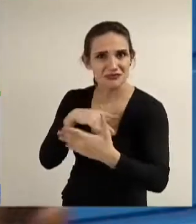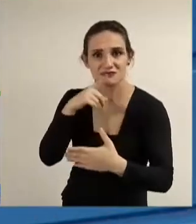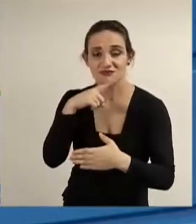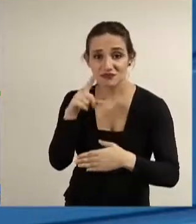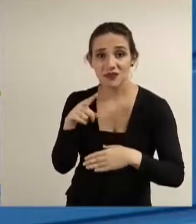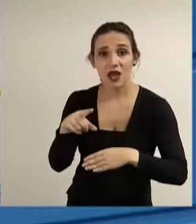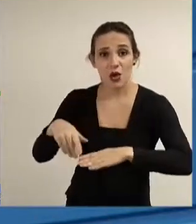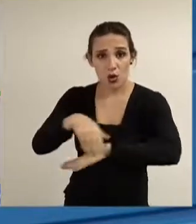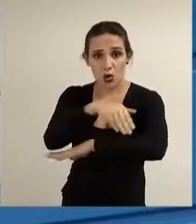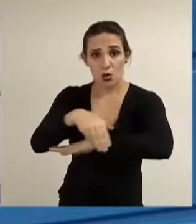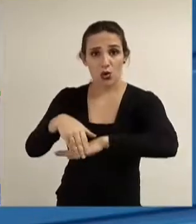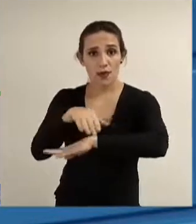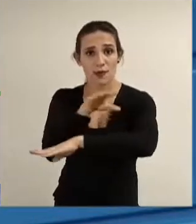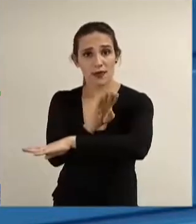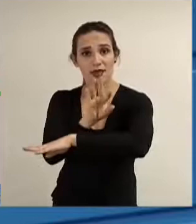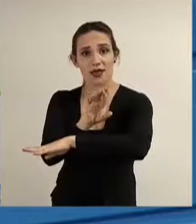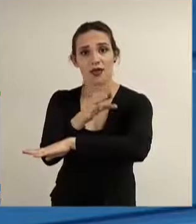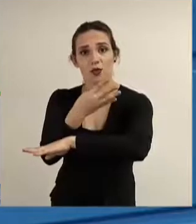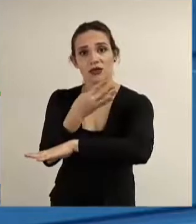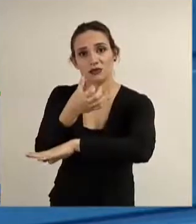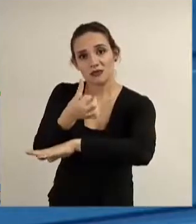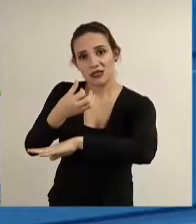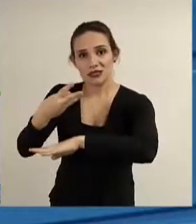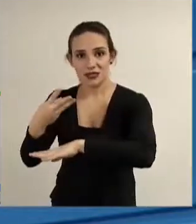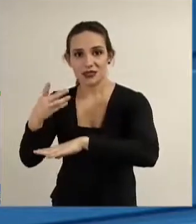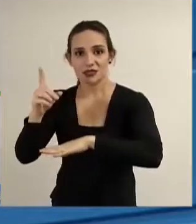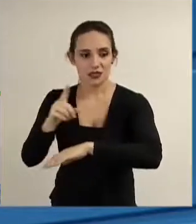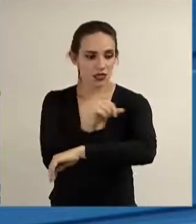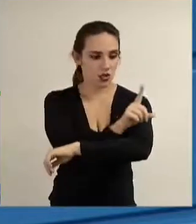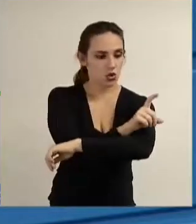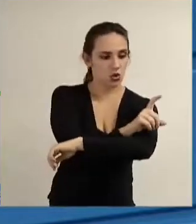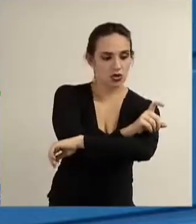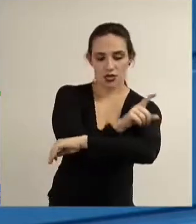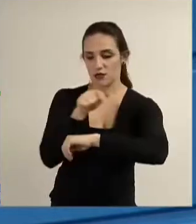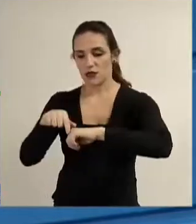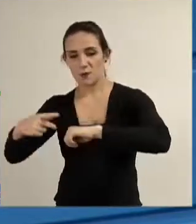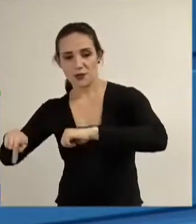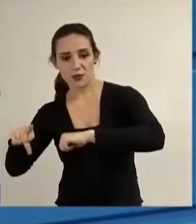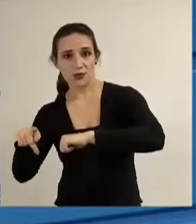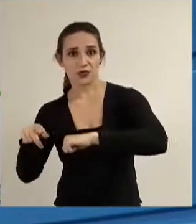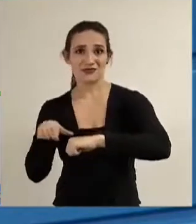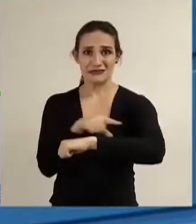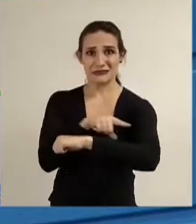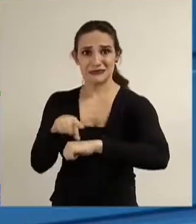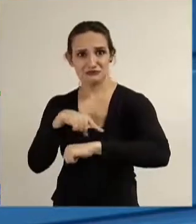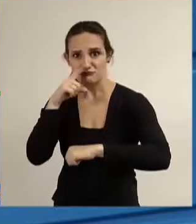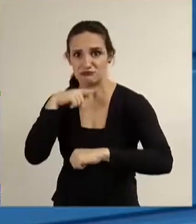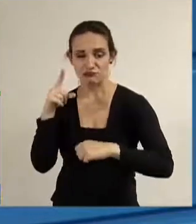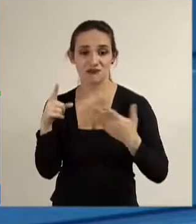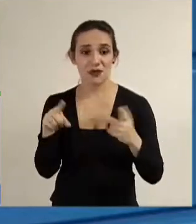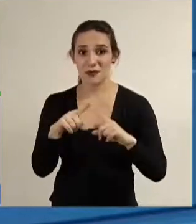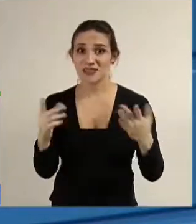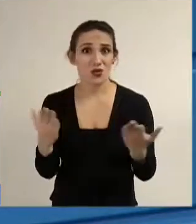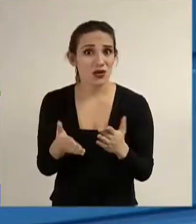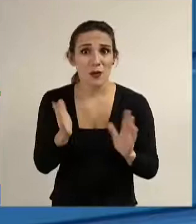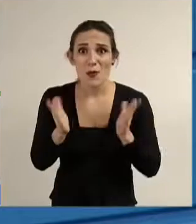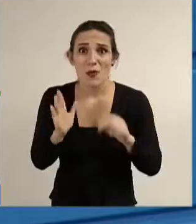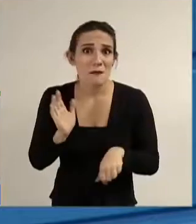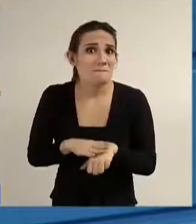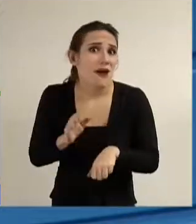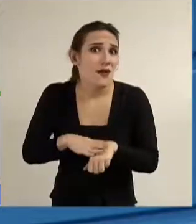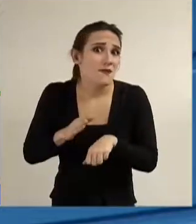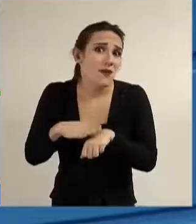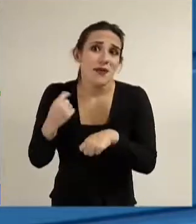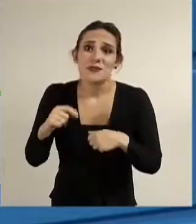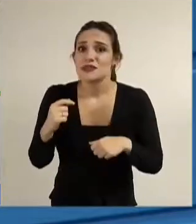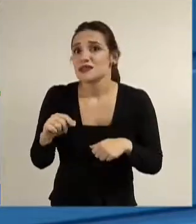rodovia BR-463, que liga Dourados a Ponta Porã, que vai aumentar mais ainda o fluxo de trânsito, justamente porque está sendo construído lá o Hospital Regional